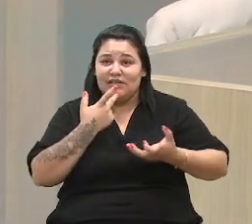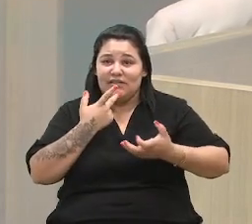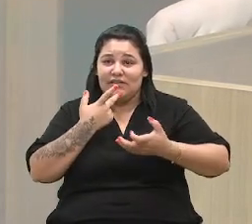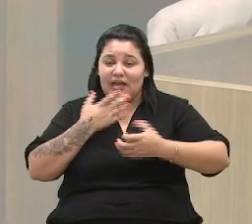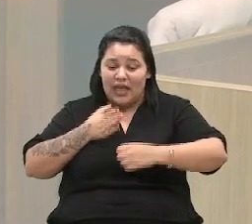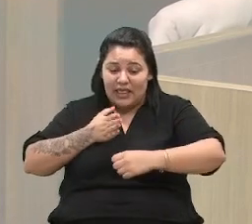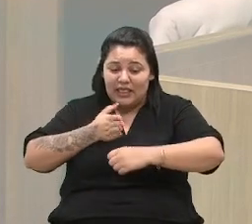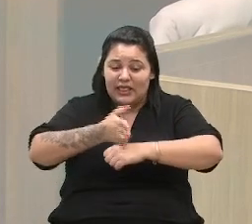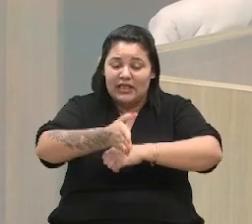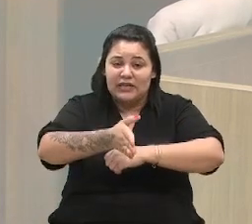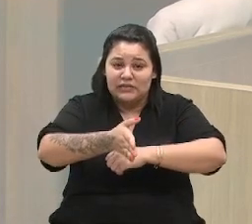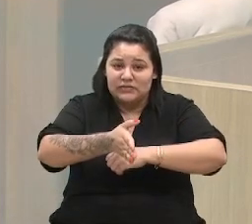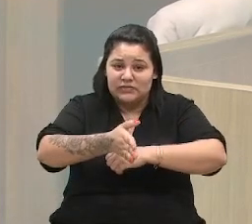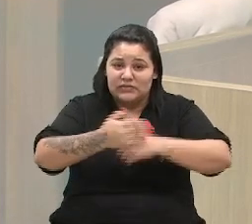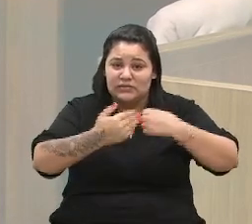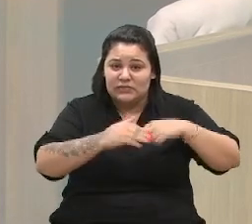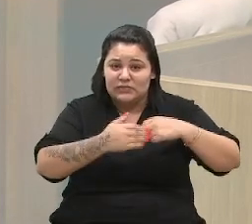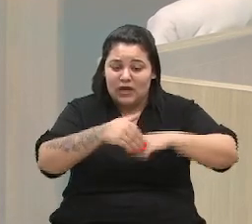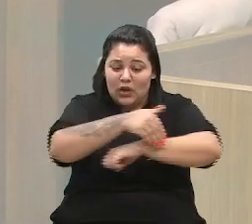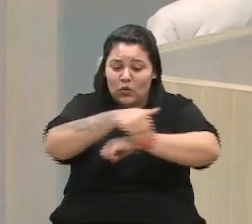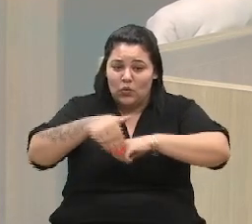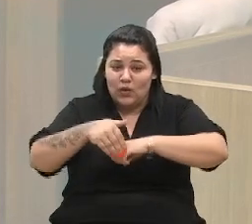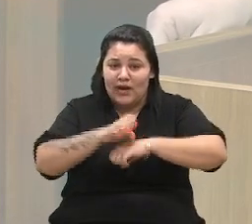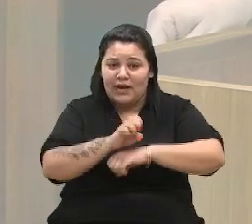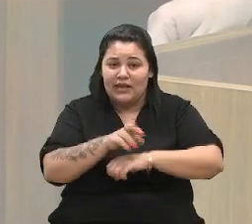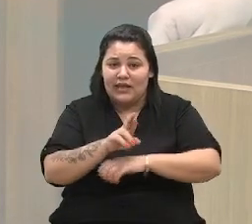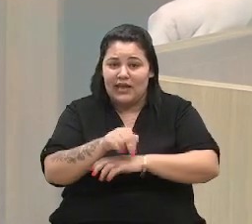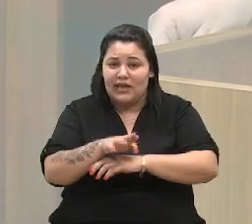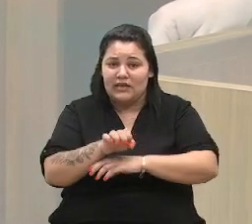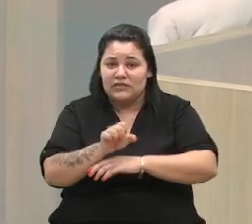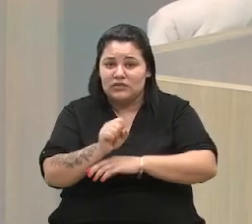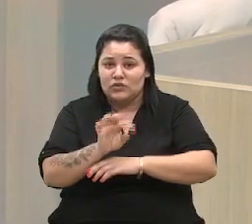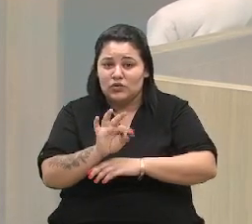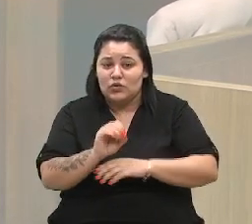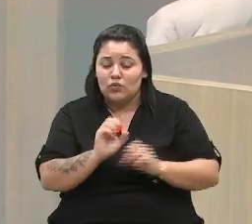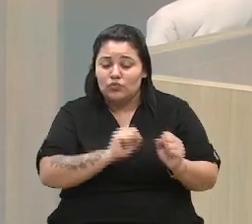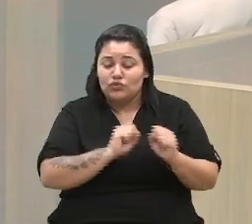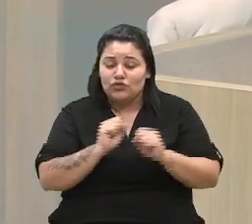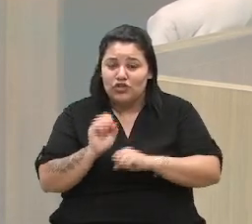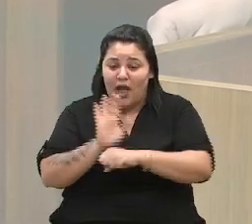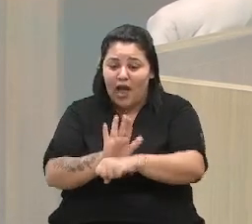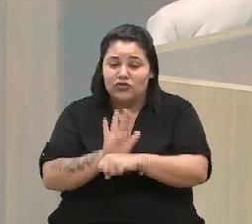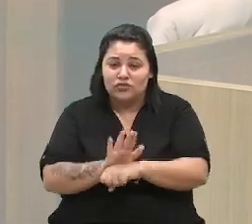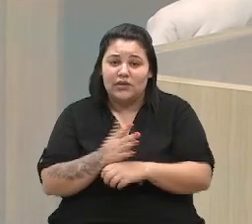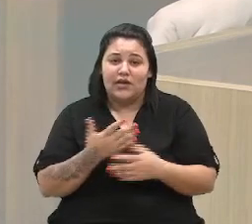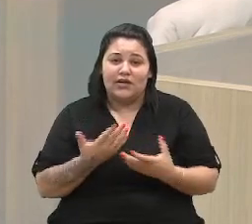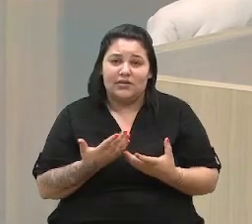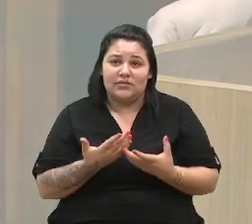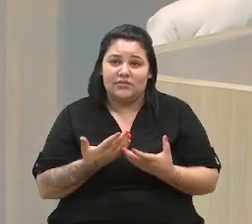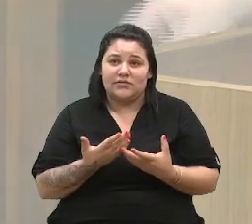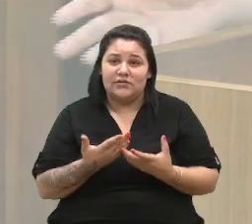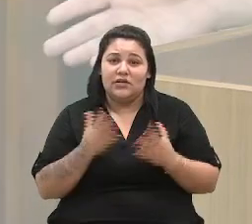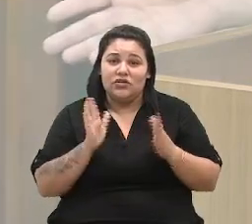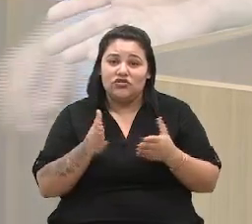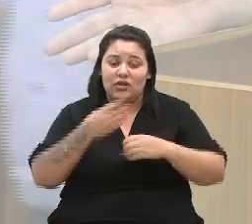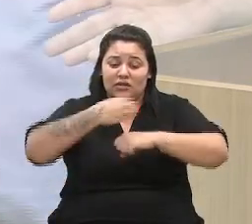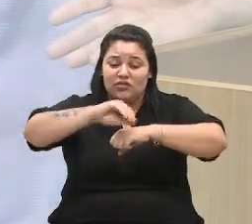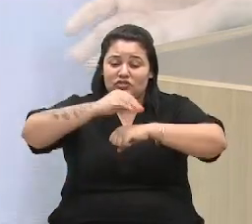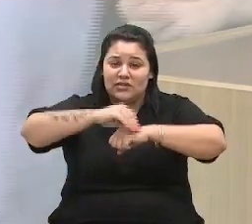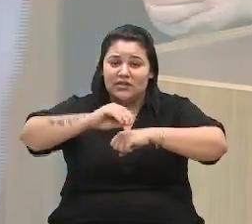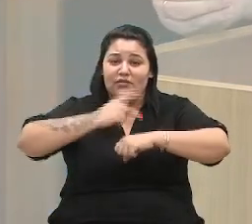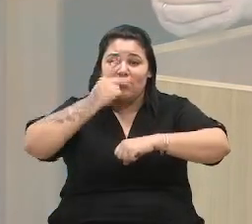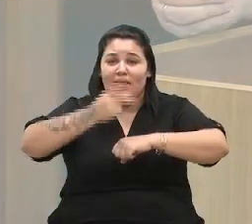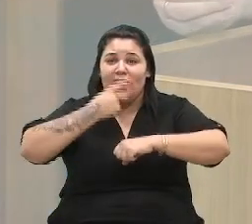Marcos, atravessando a rua Ernesto Casara, que poderia tirar todo o fluxo de veículos, que eu já apresentei indicação, falaram tanto